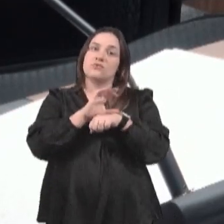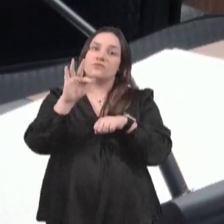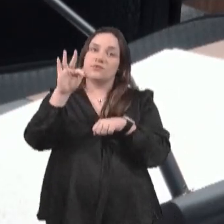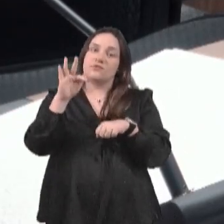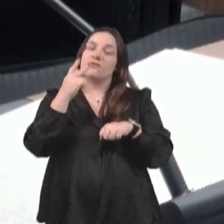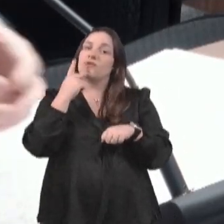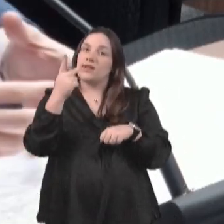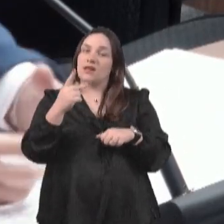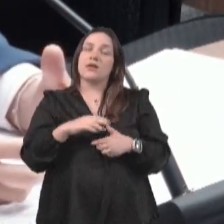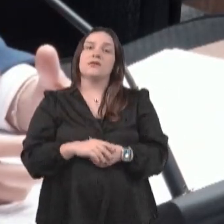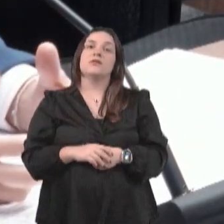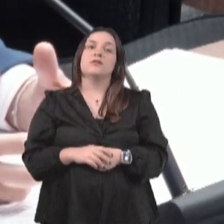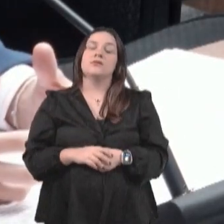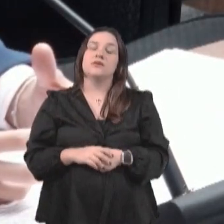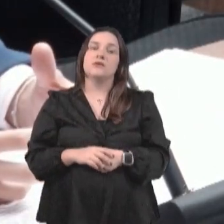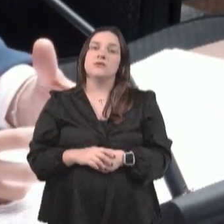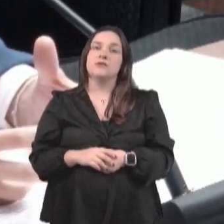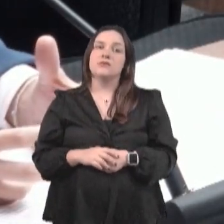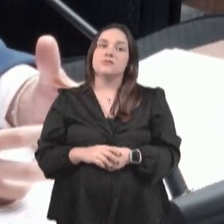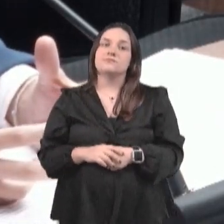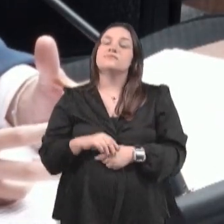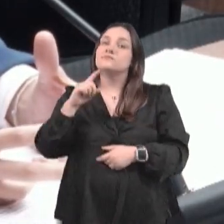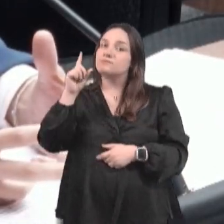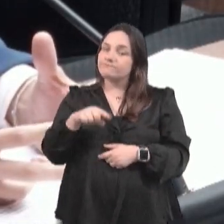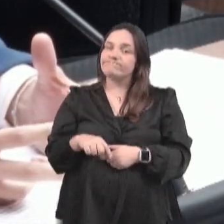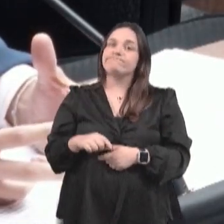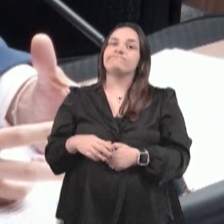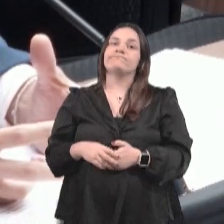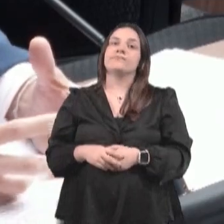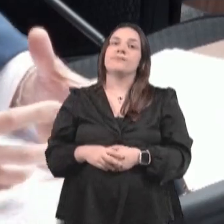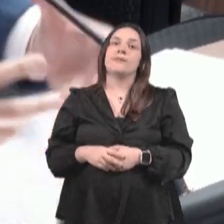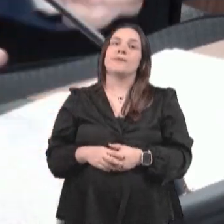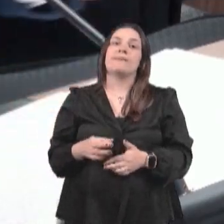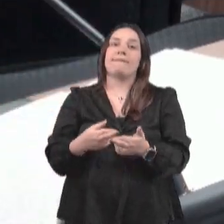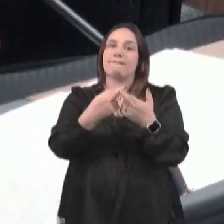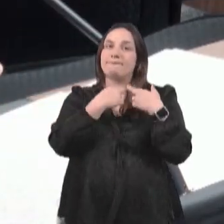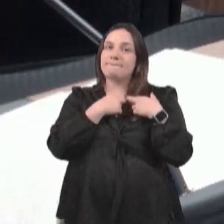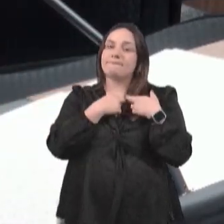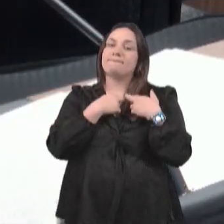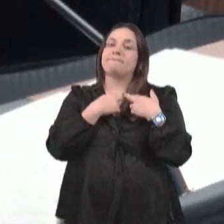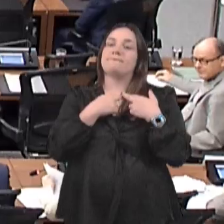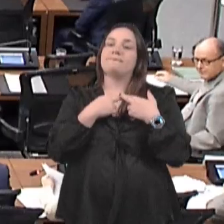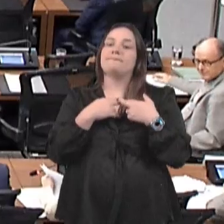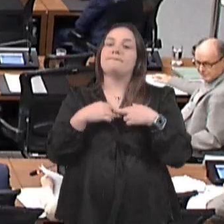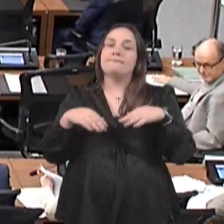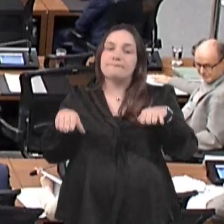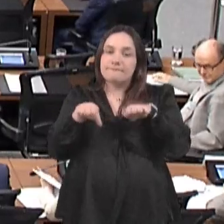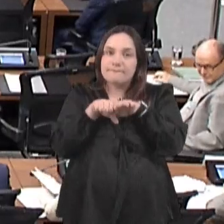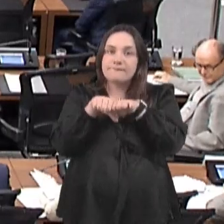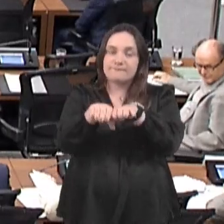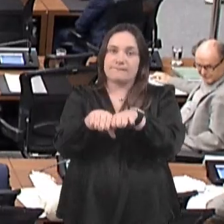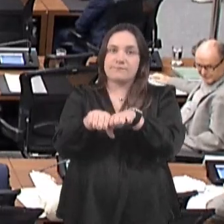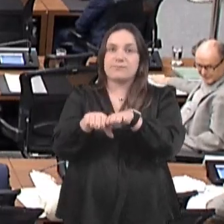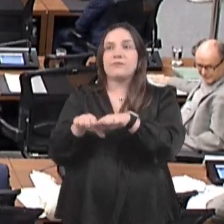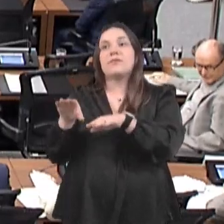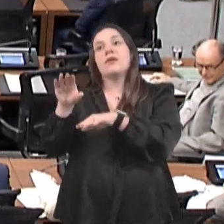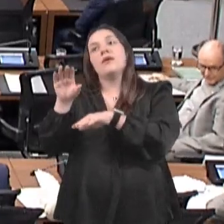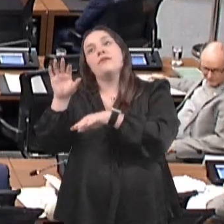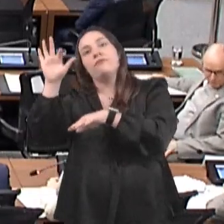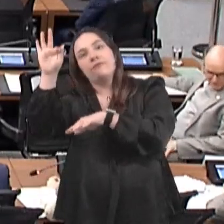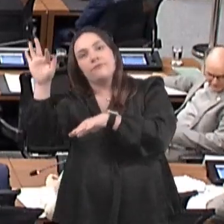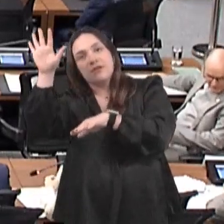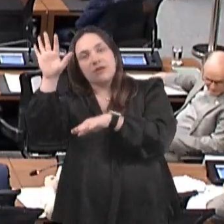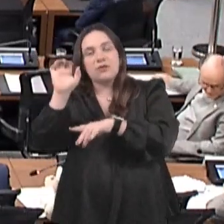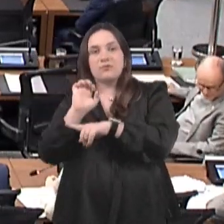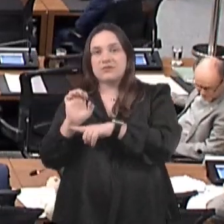Federal implicar diretamente, senhor presidente, na competência concorrente, quer dizer, direta à competência